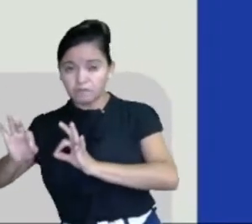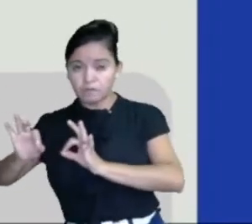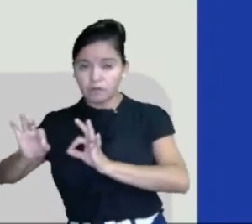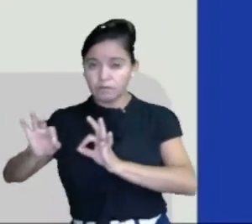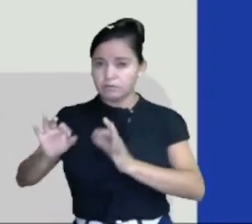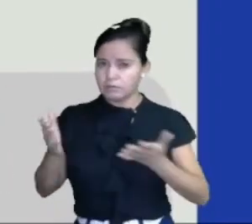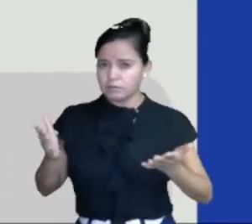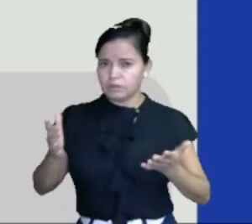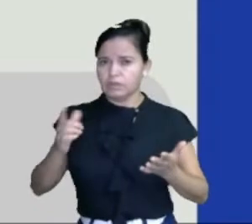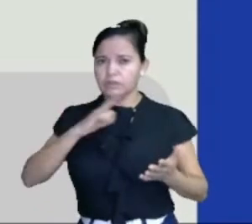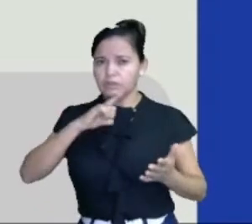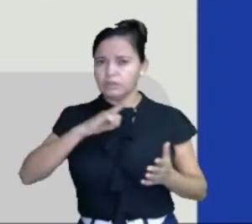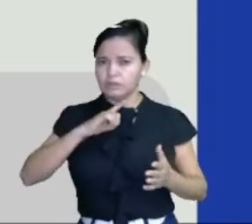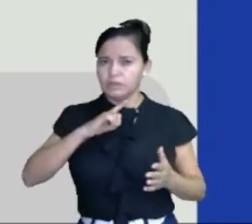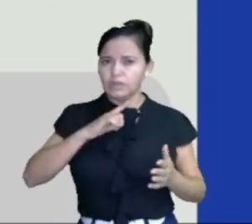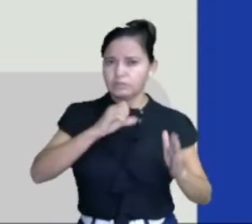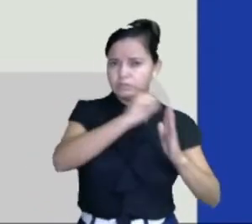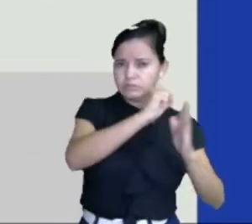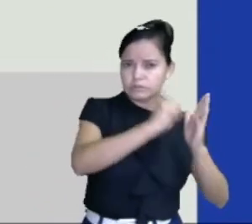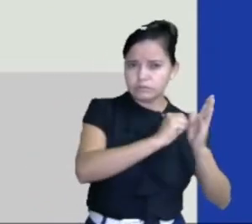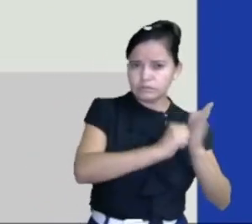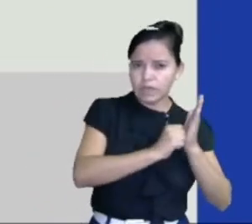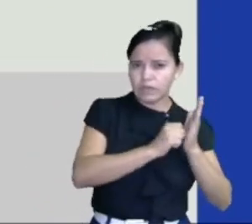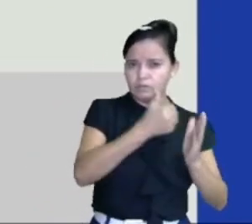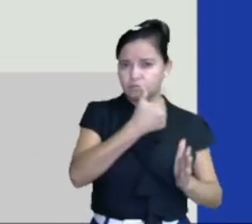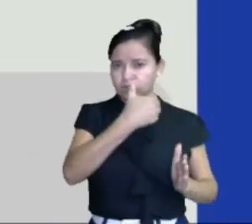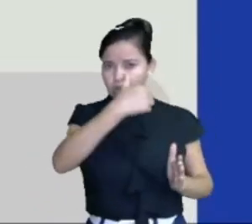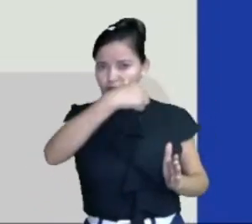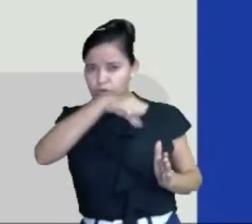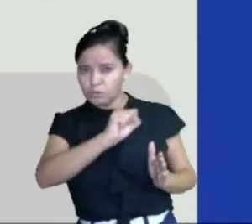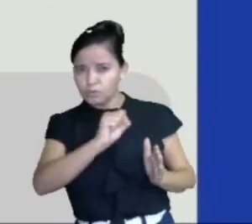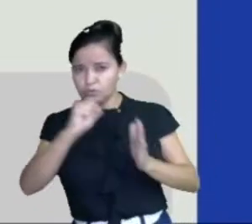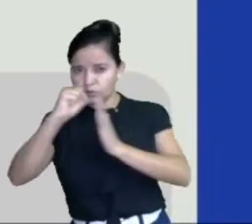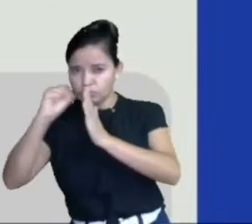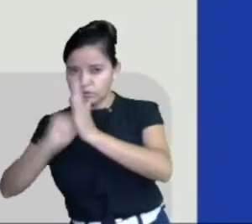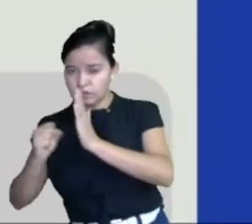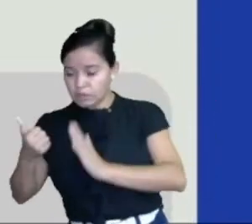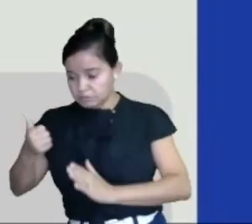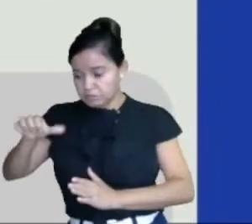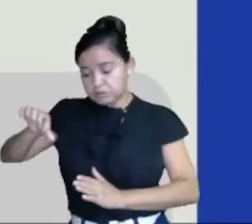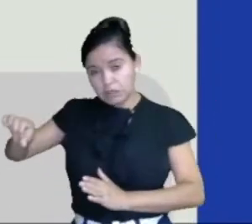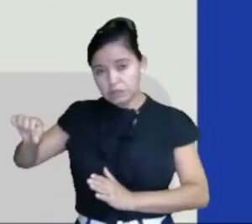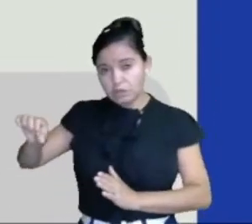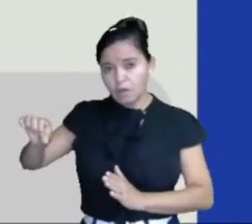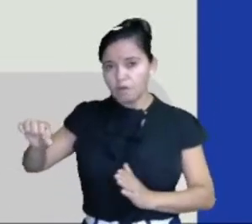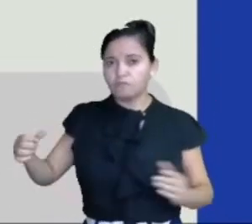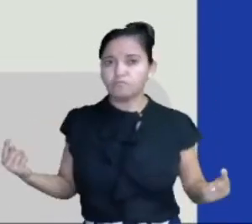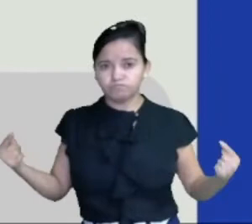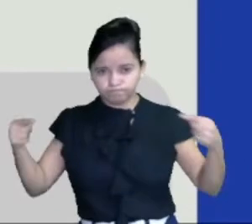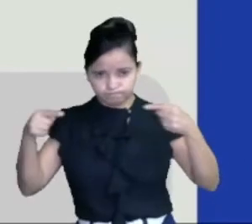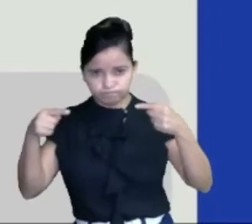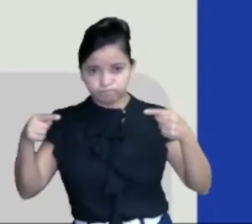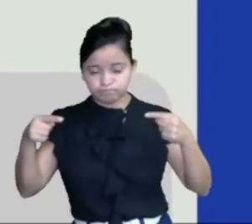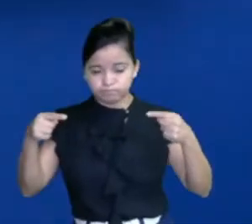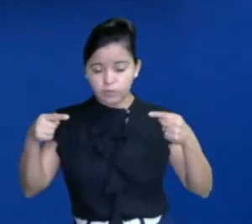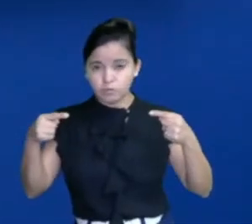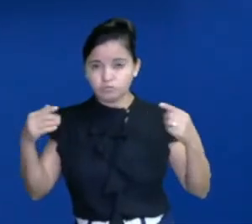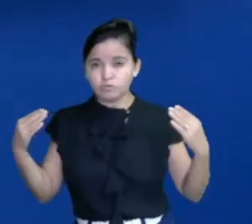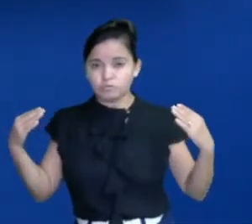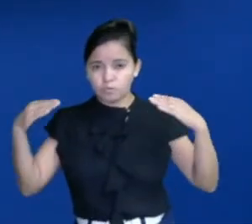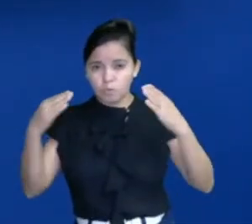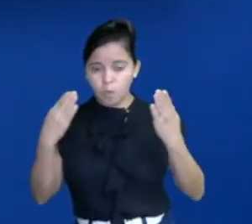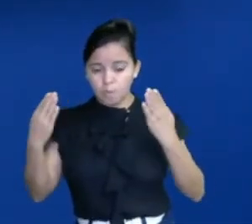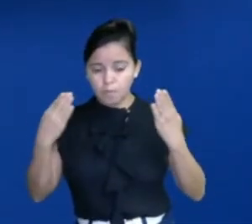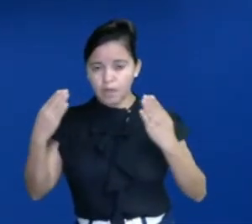esses dois momentos da história, o século XVIII, século XIX, eles são essenciais para compreendermos